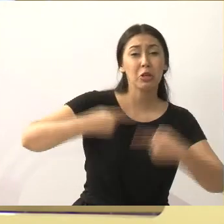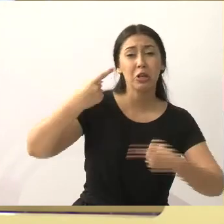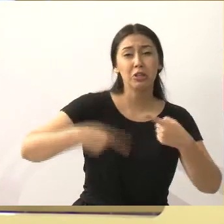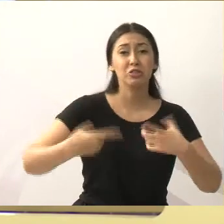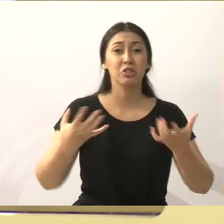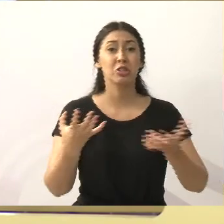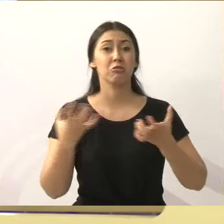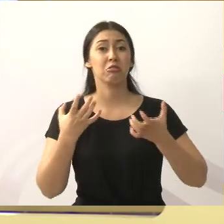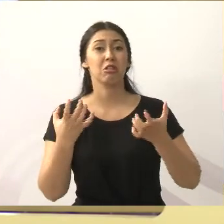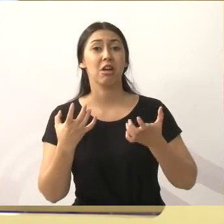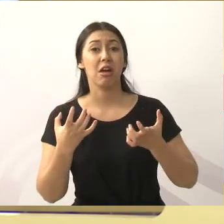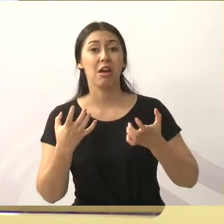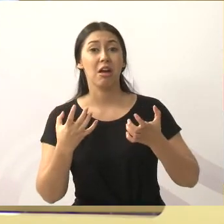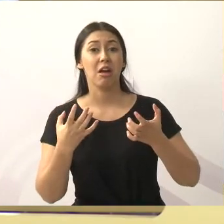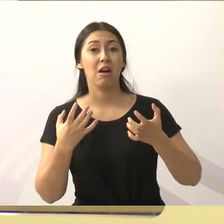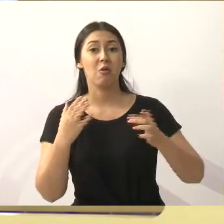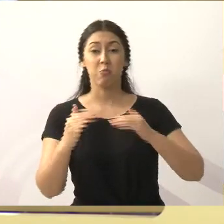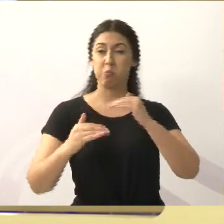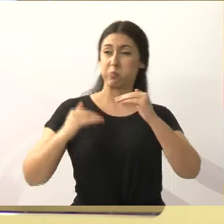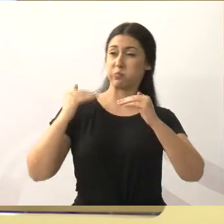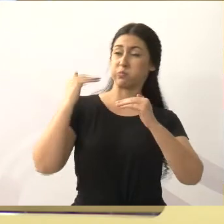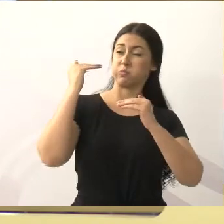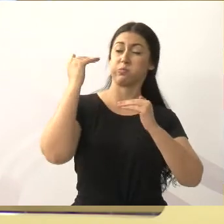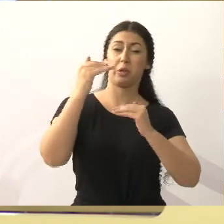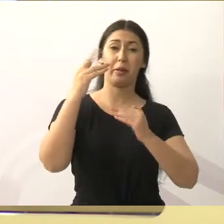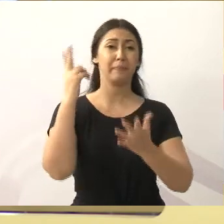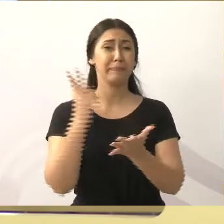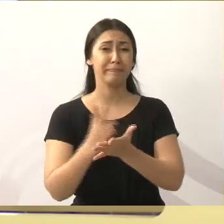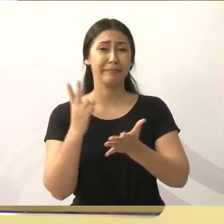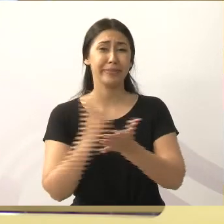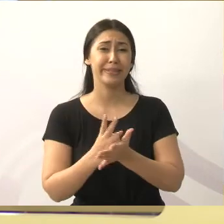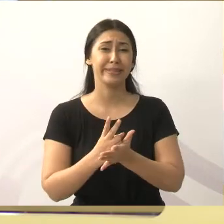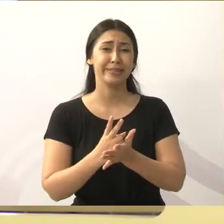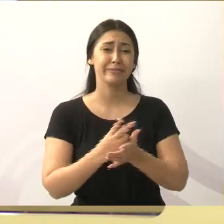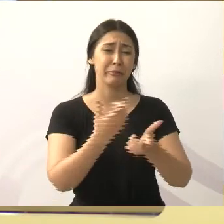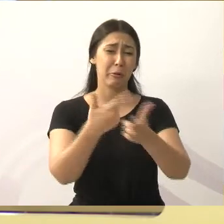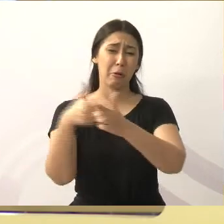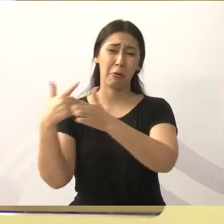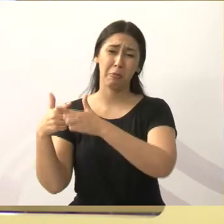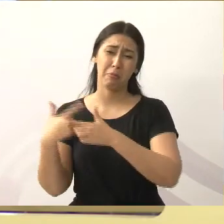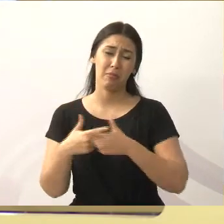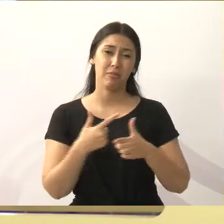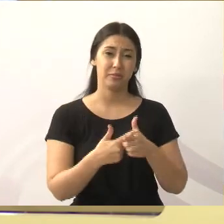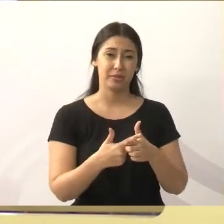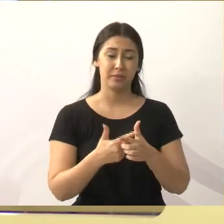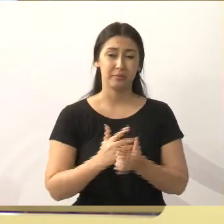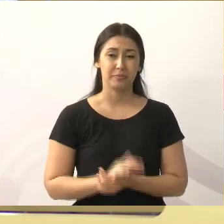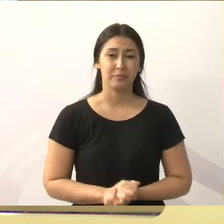quer subir na hora mais difícil do povo que está passando.